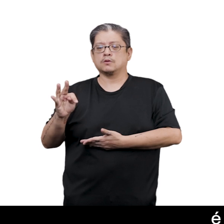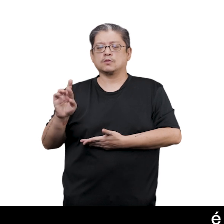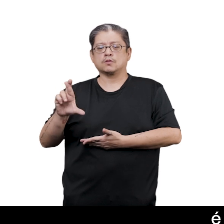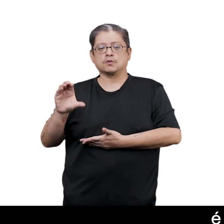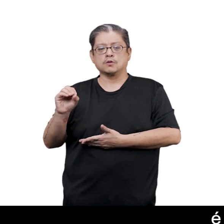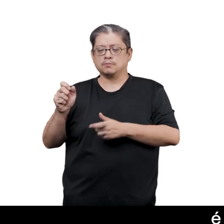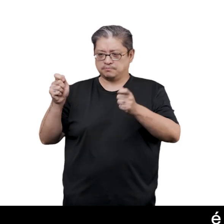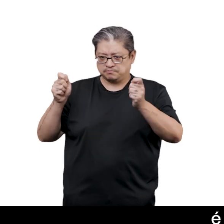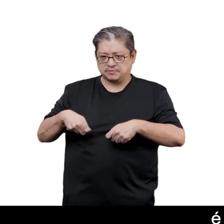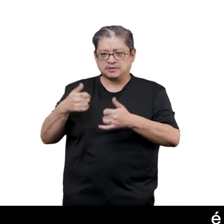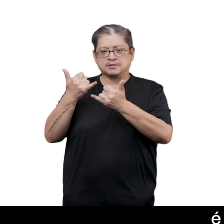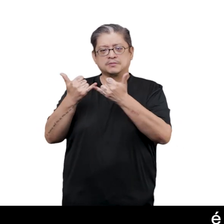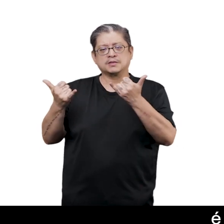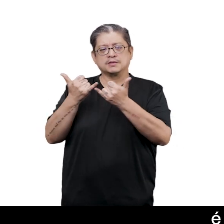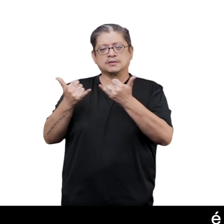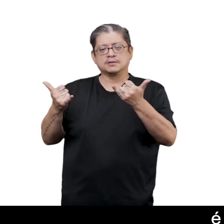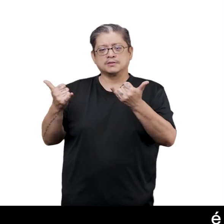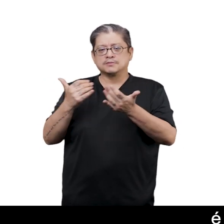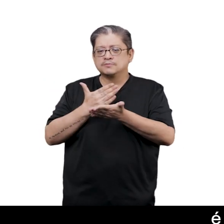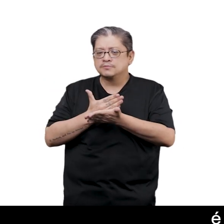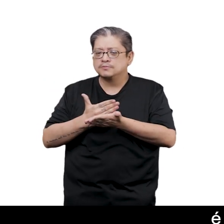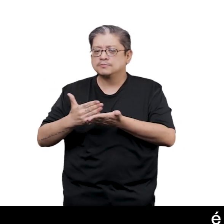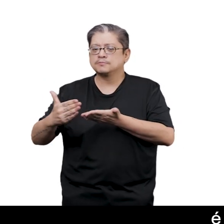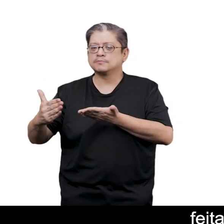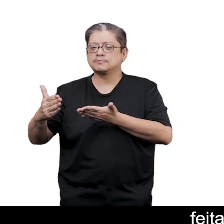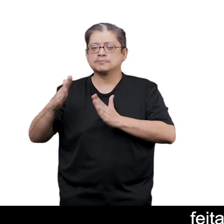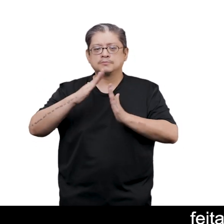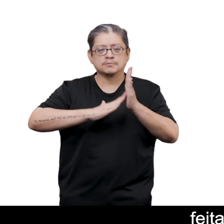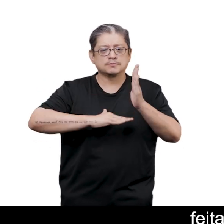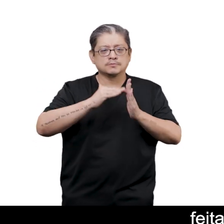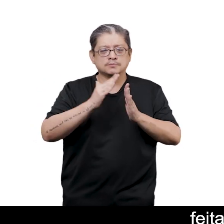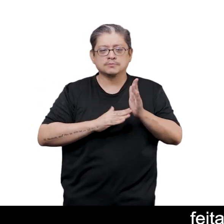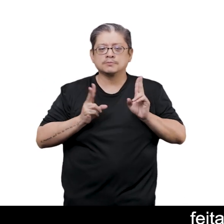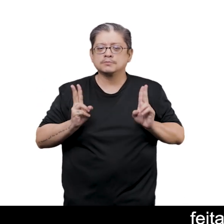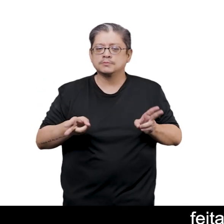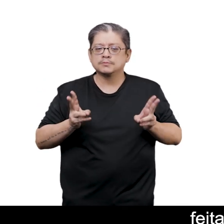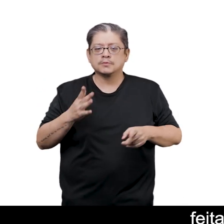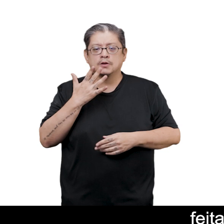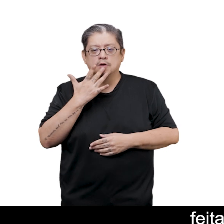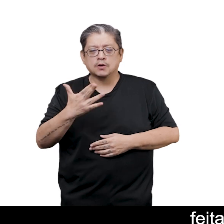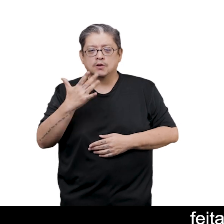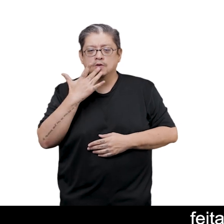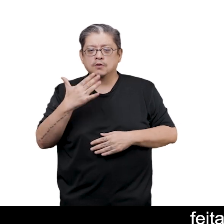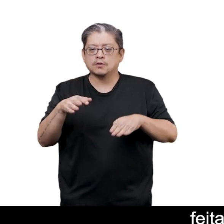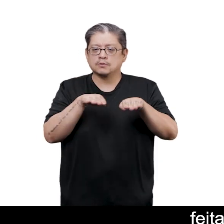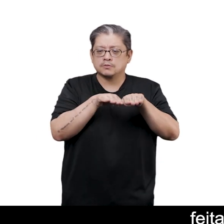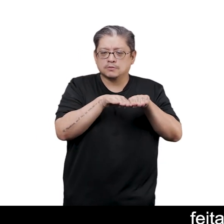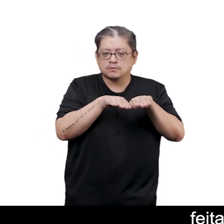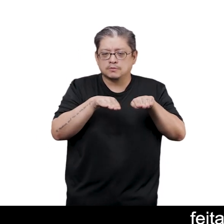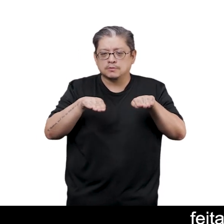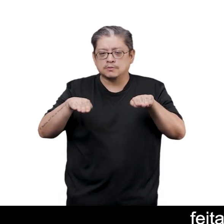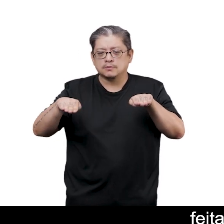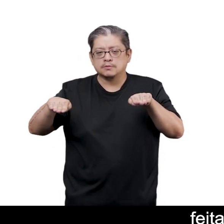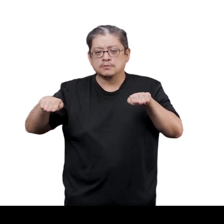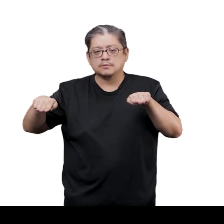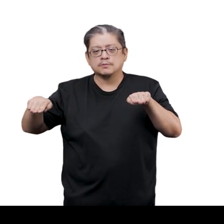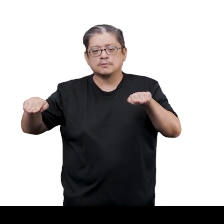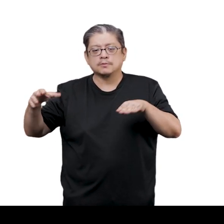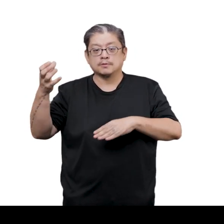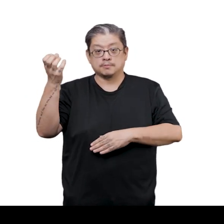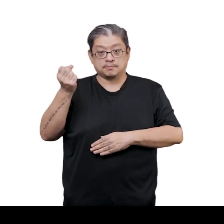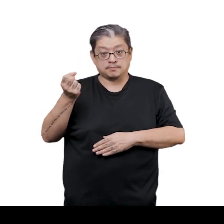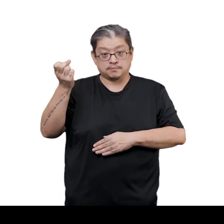observar semelhanças com as telas iniciais da artista, feitas quase sempre na mesma escala e com a mesma paleta,